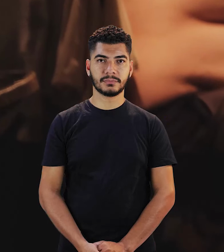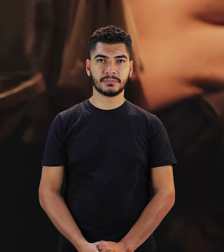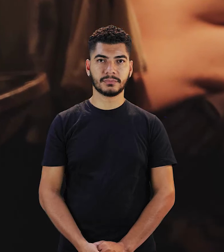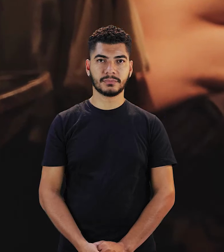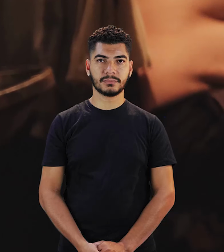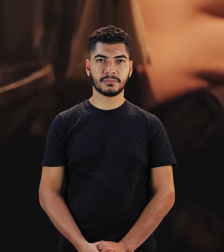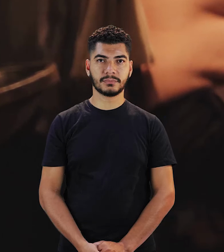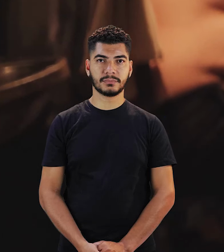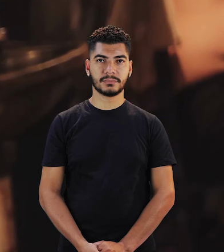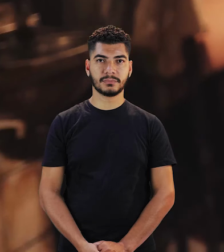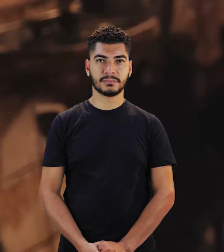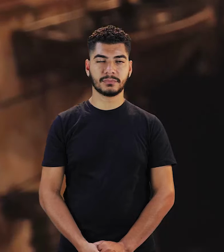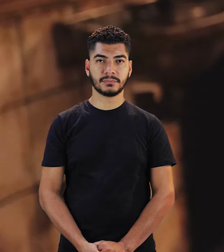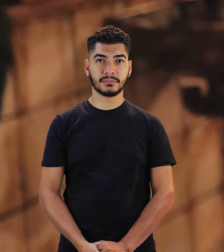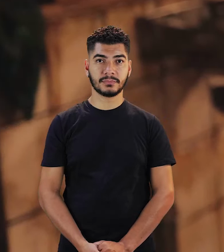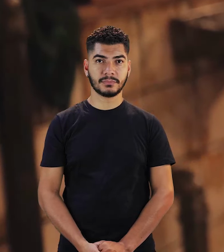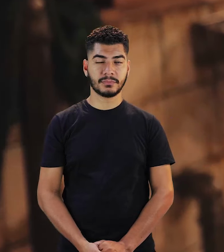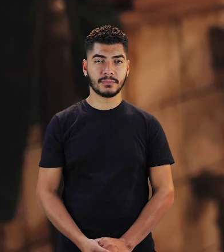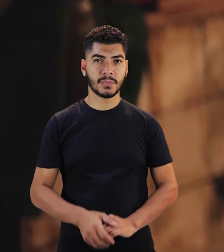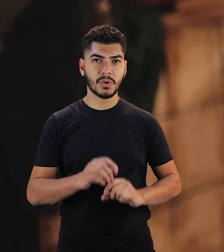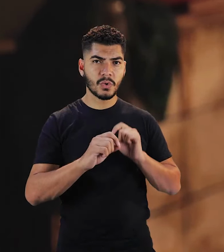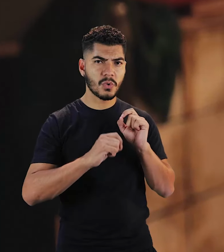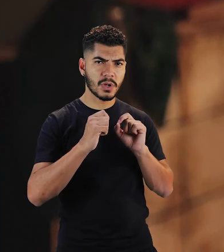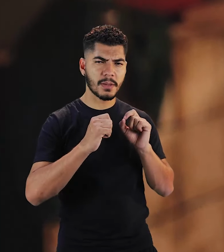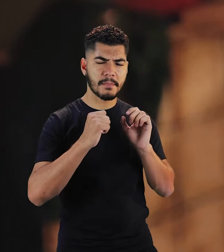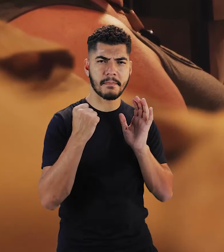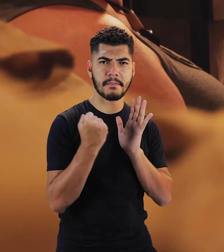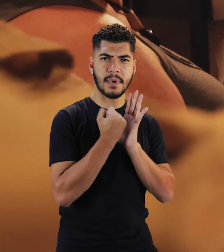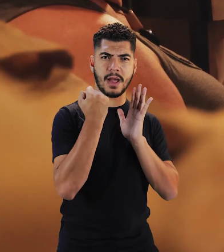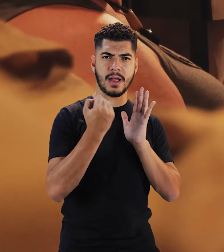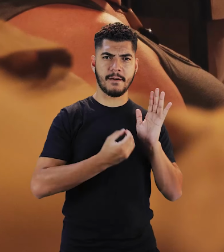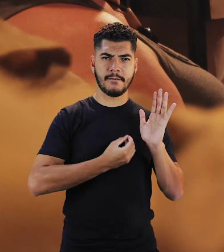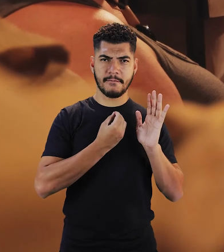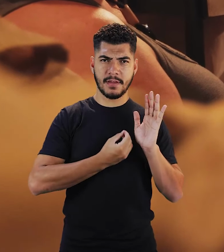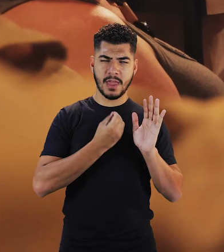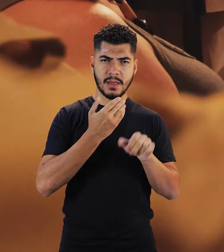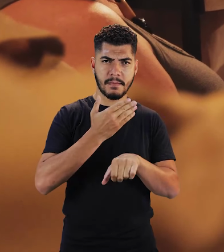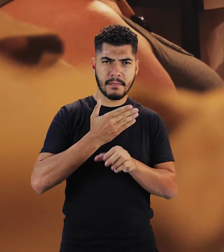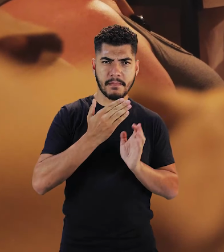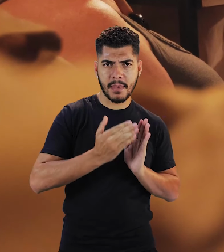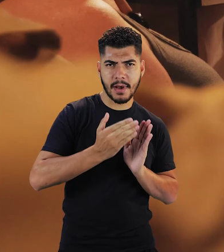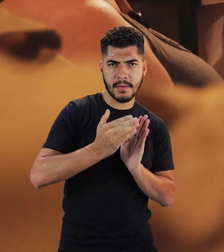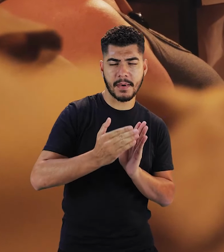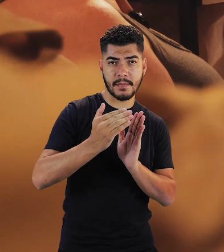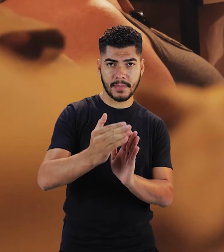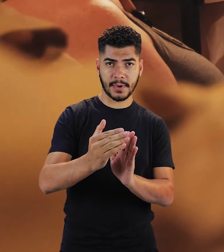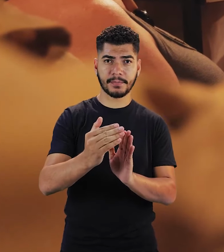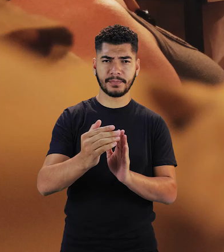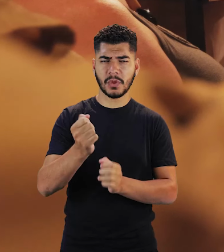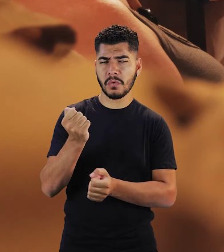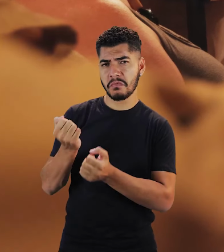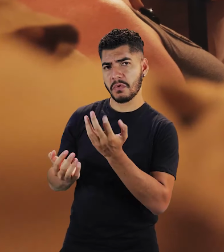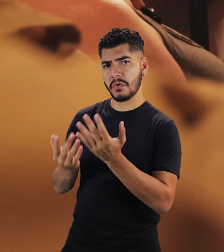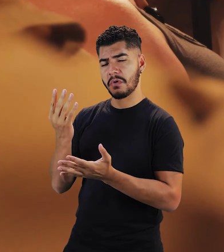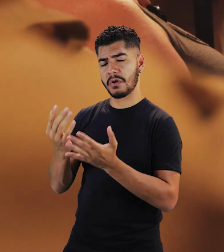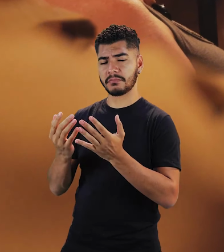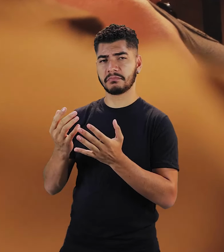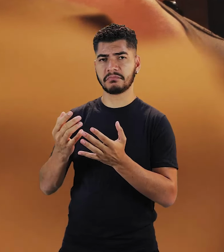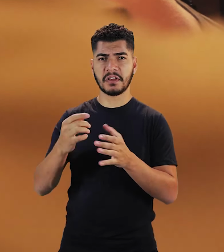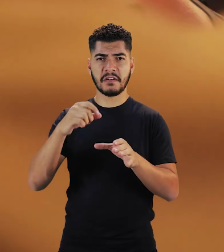E dos carimbos que marcavam o compasso da nossa vida ou de nossa morte, Em meio aos incêndios, às fichas,